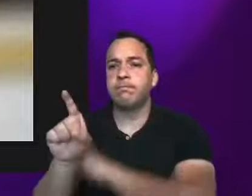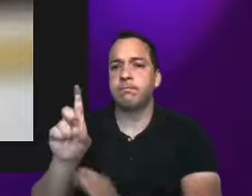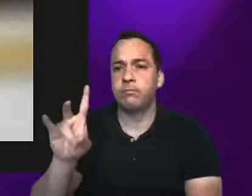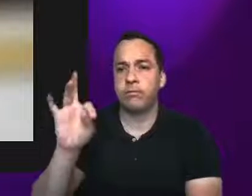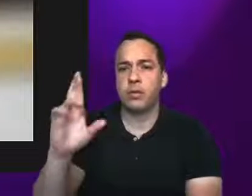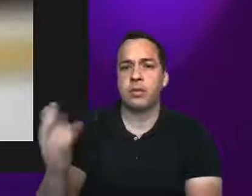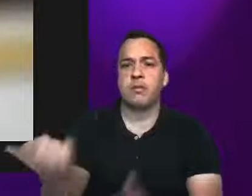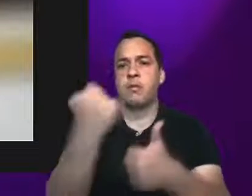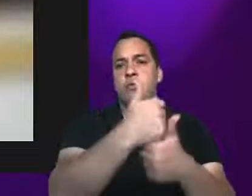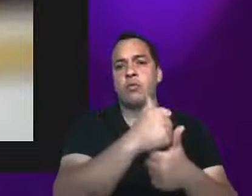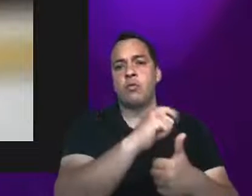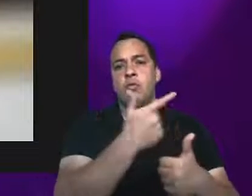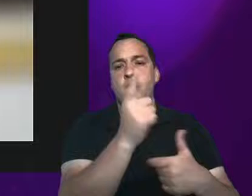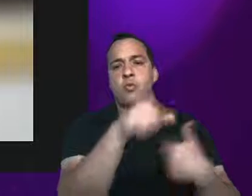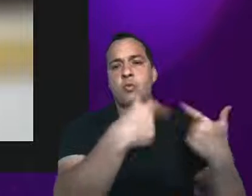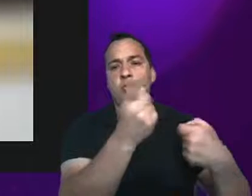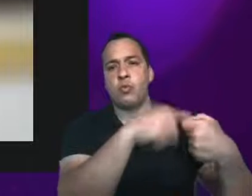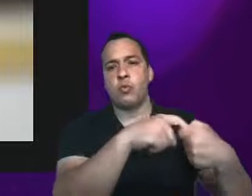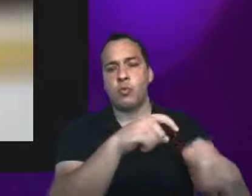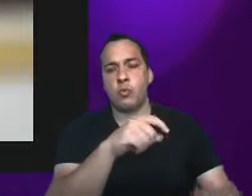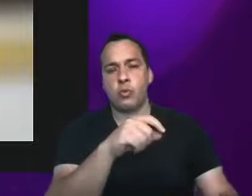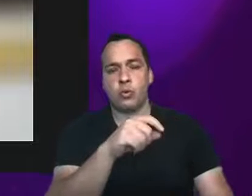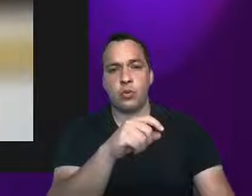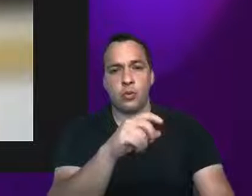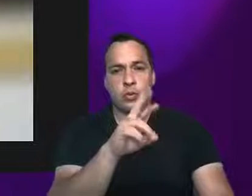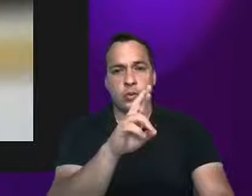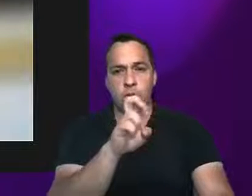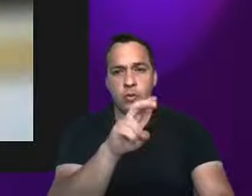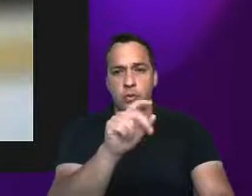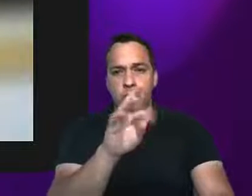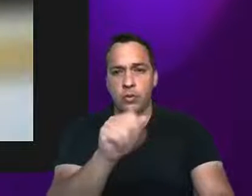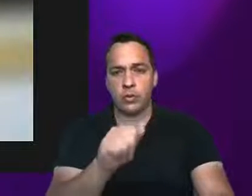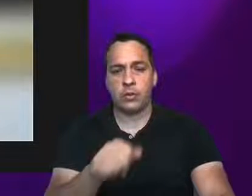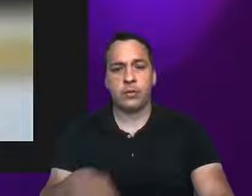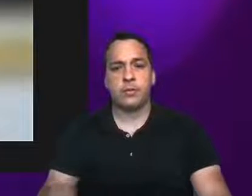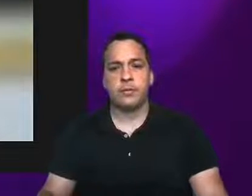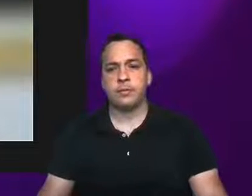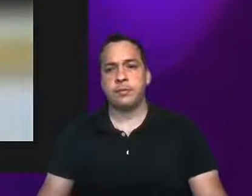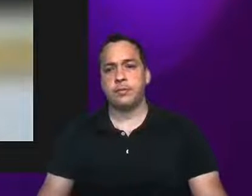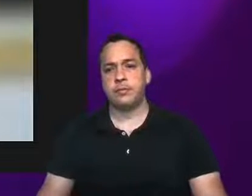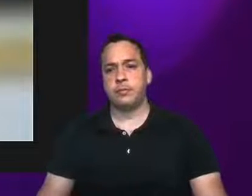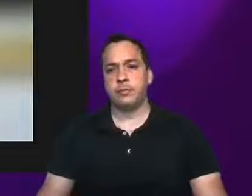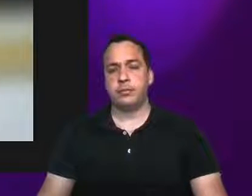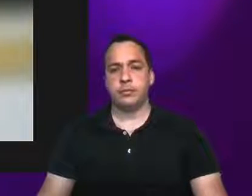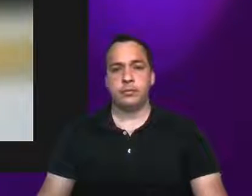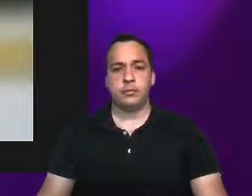Vitor, então, Junto com o estetoscópio, né, para ajudar no diagnóstico.